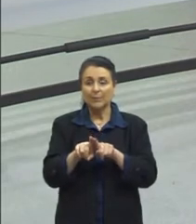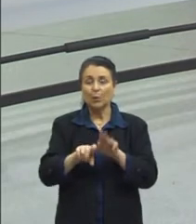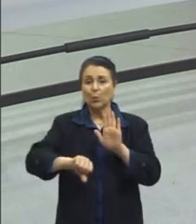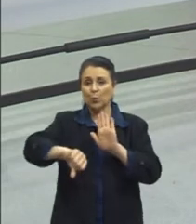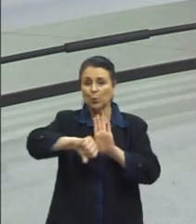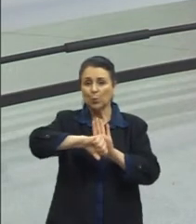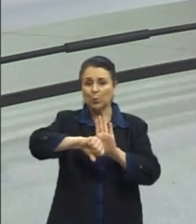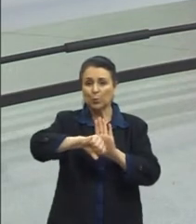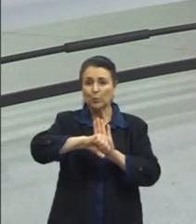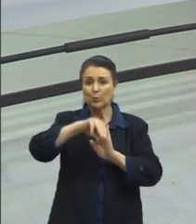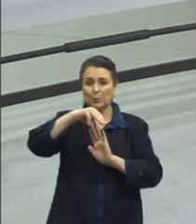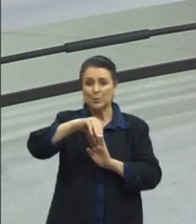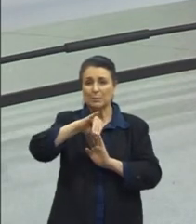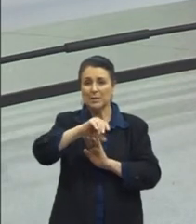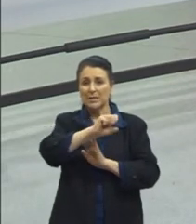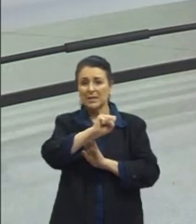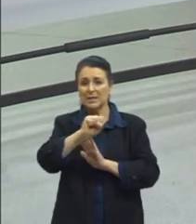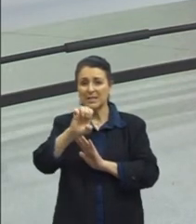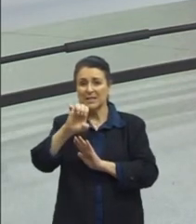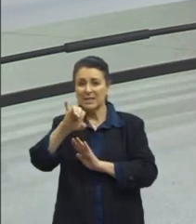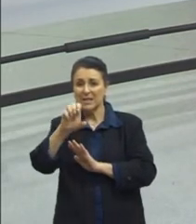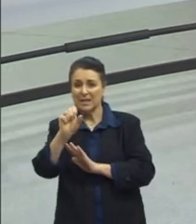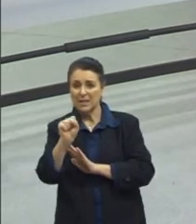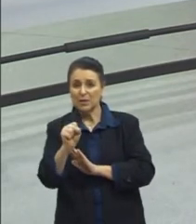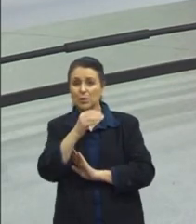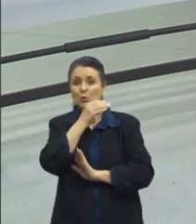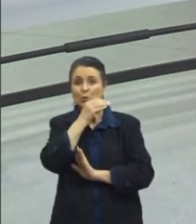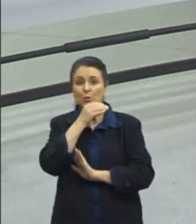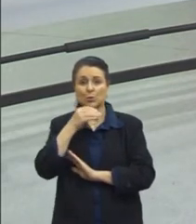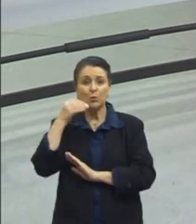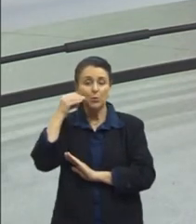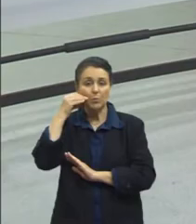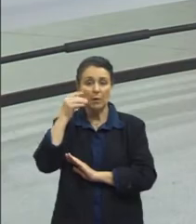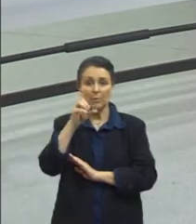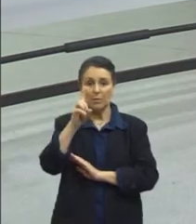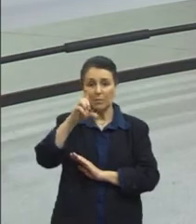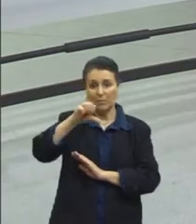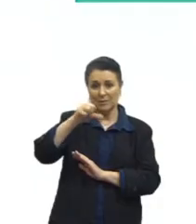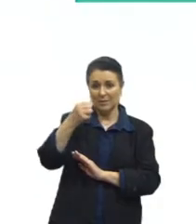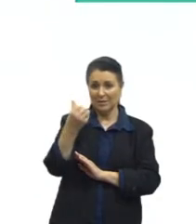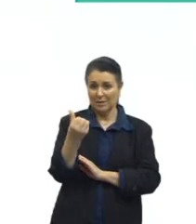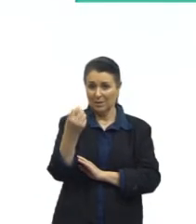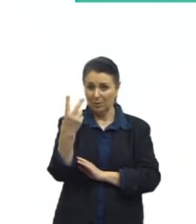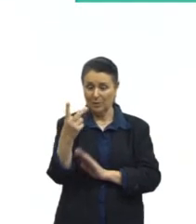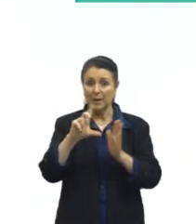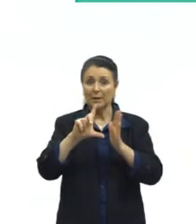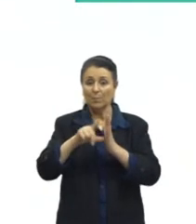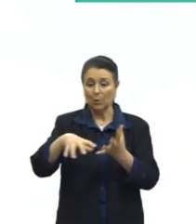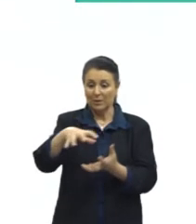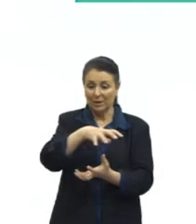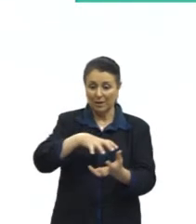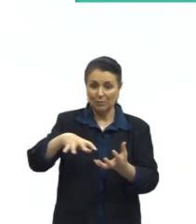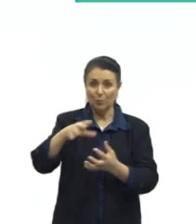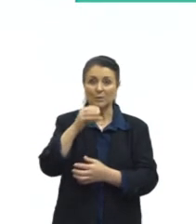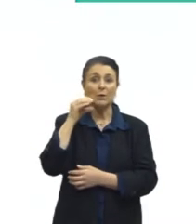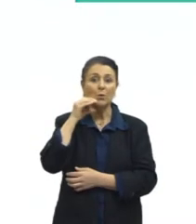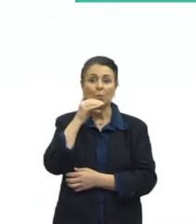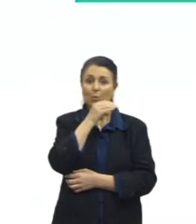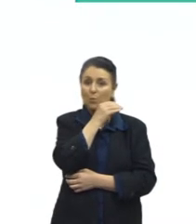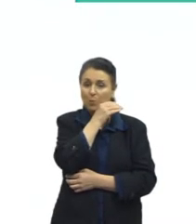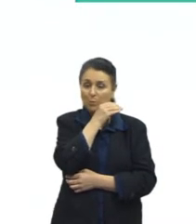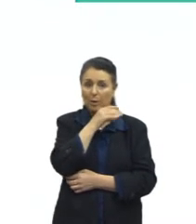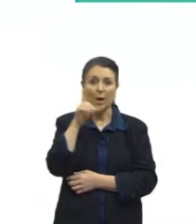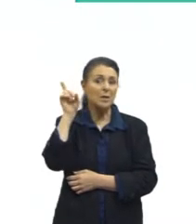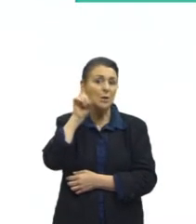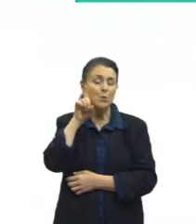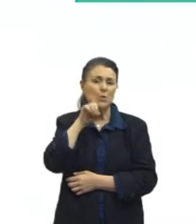crise dos mísseis de Cuba em 1962 então depois da Revolução Cubana os Estados Unidos não